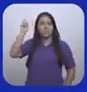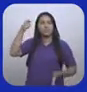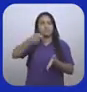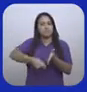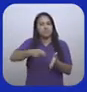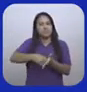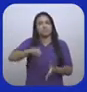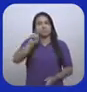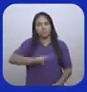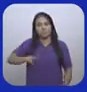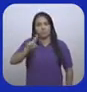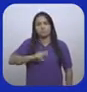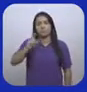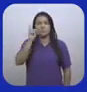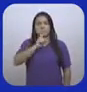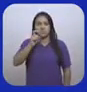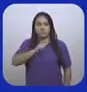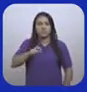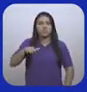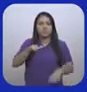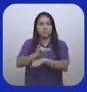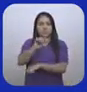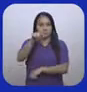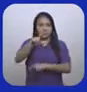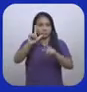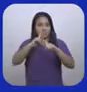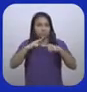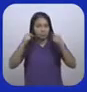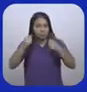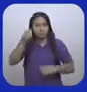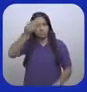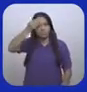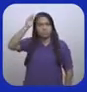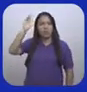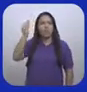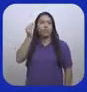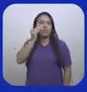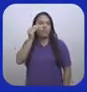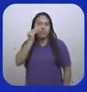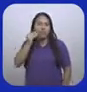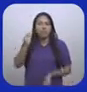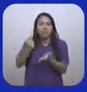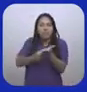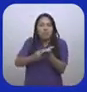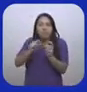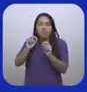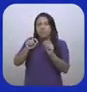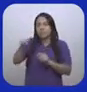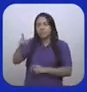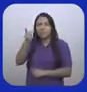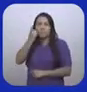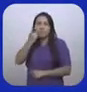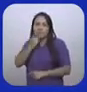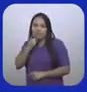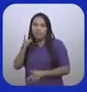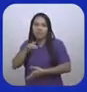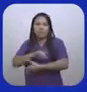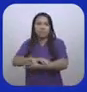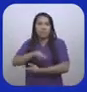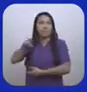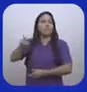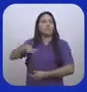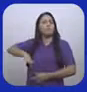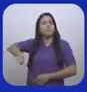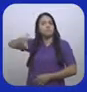Cunha insiste no uso de mentiras para enganar você alagoano Rodrigo Cunha tenta associar Paulo dantas o candidato